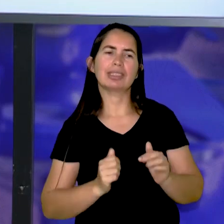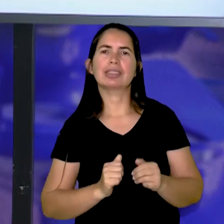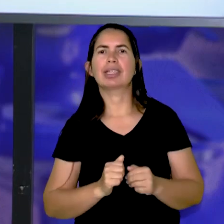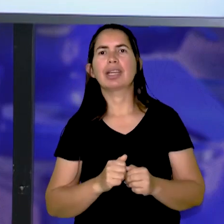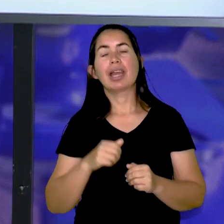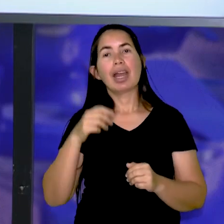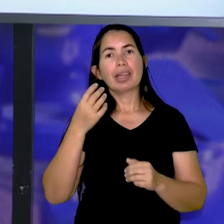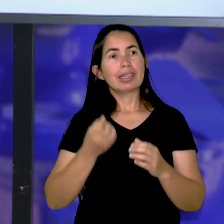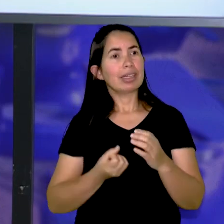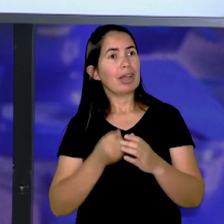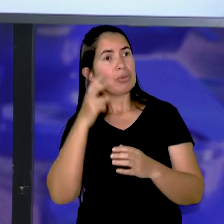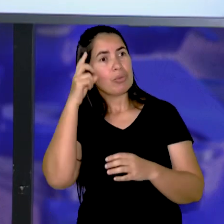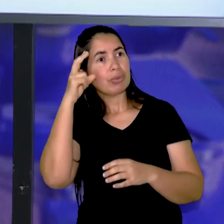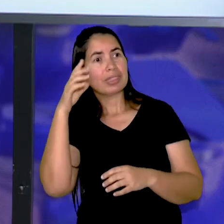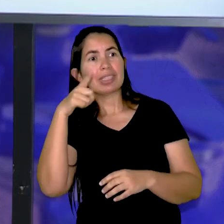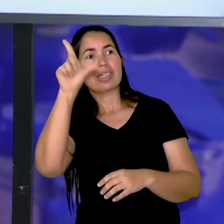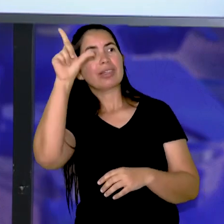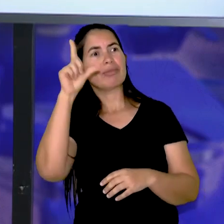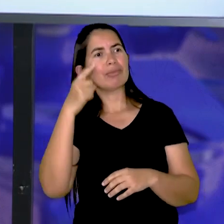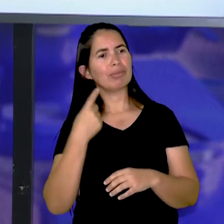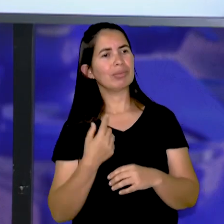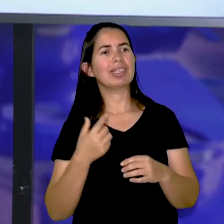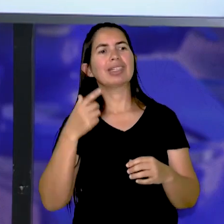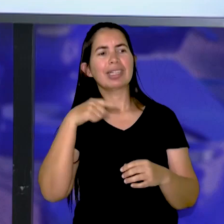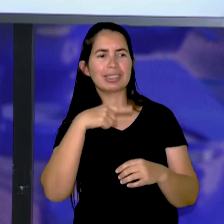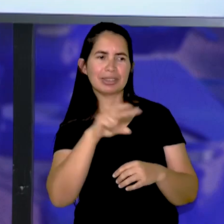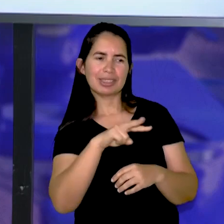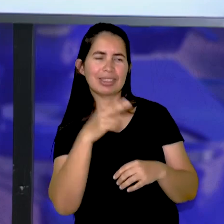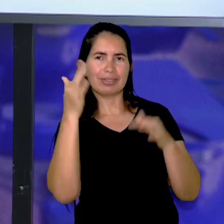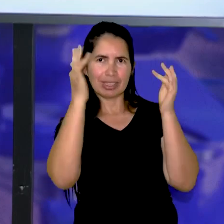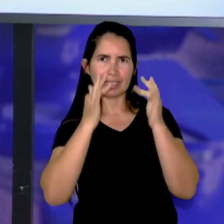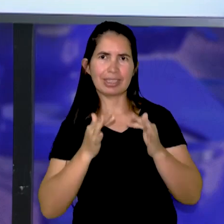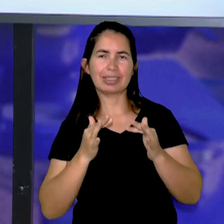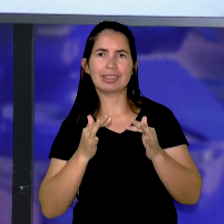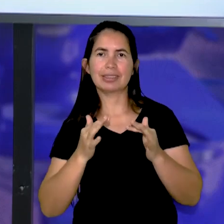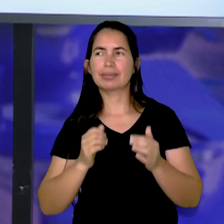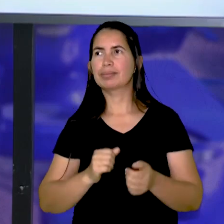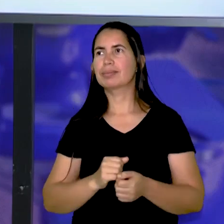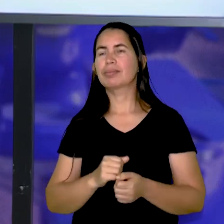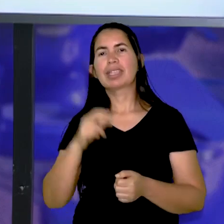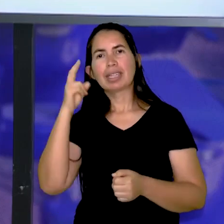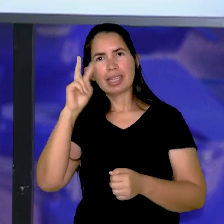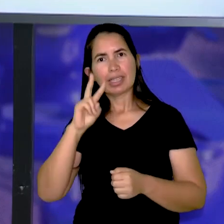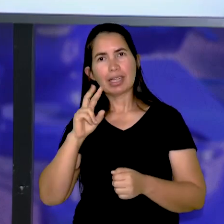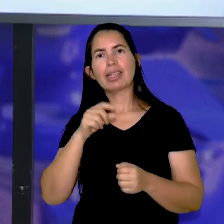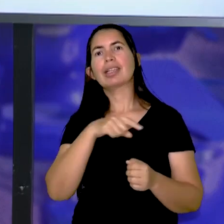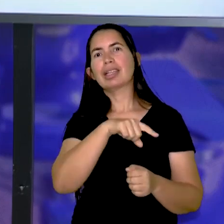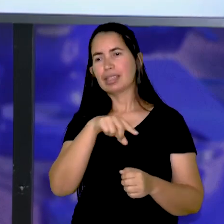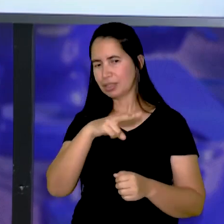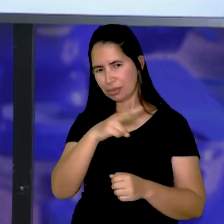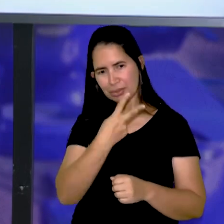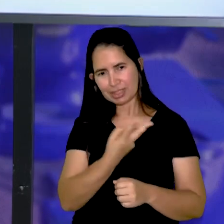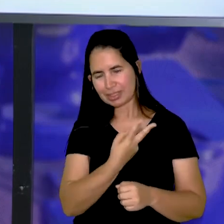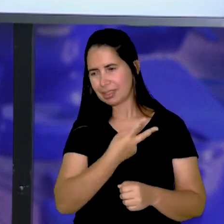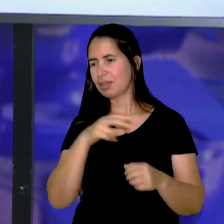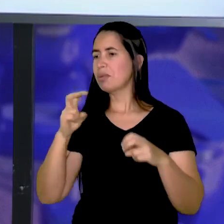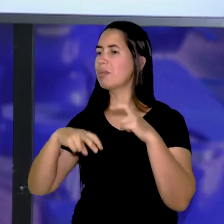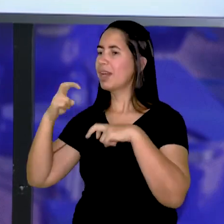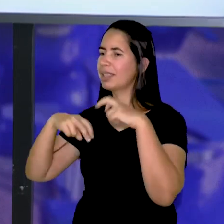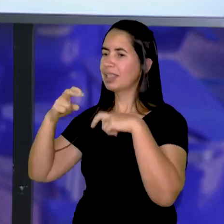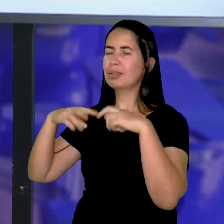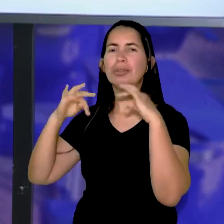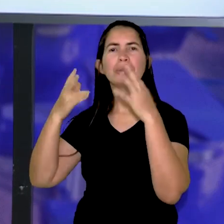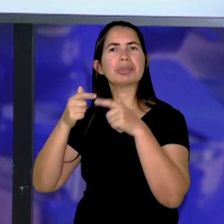jeito bem criativo e bem feliz para resolver o dilema dos fantasmas. Levou ele para o parquinho e resolveu todos